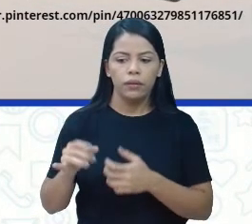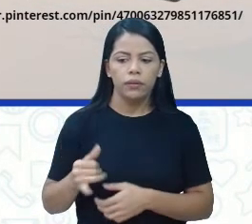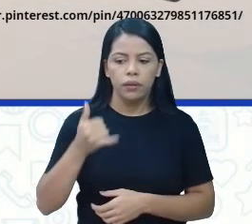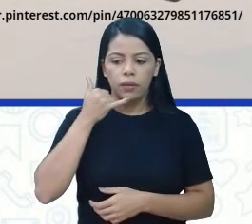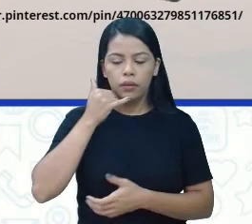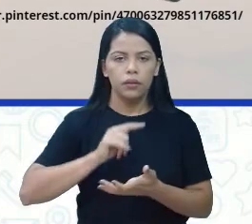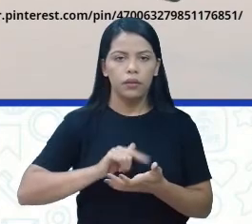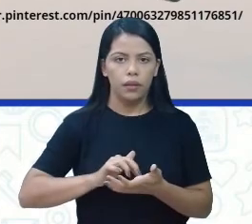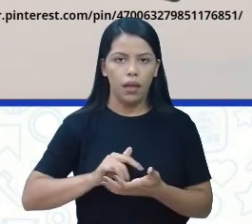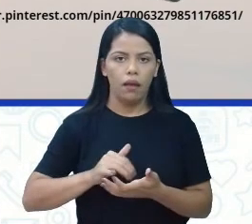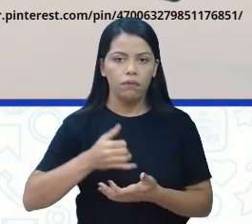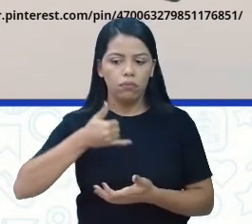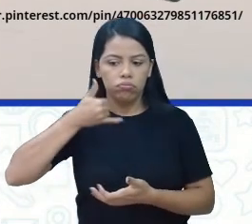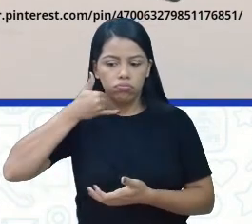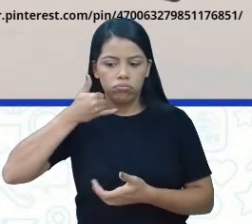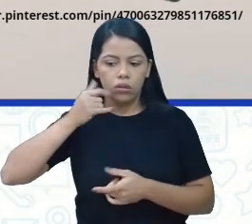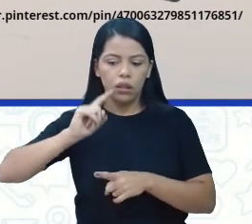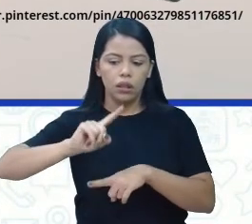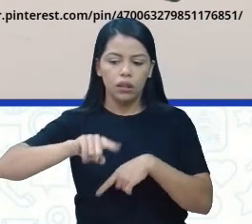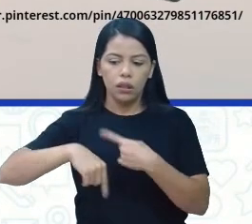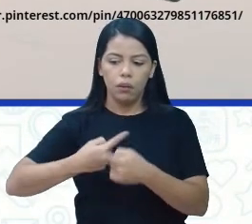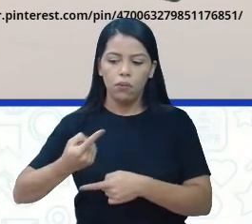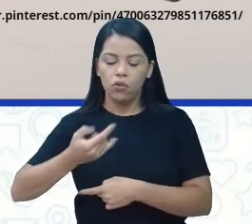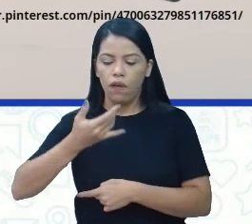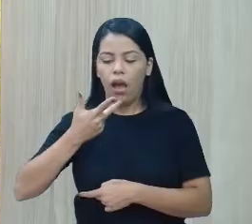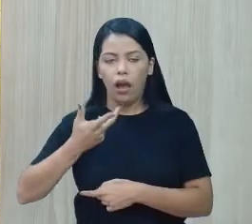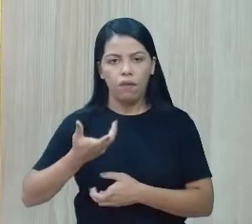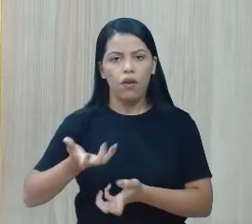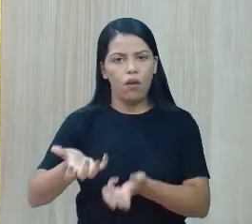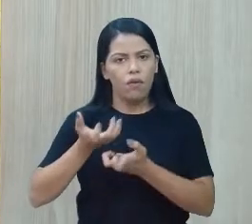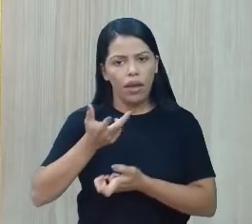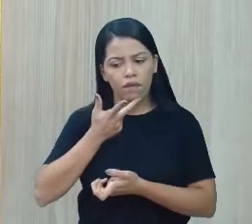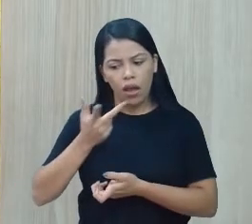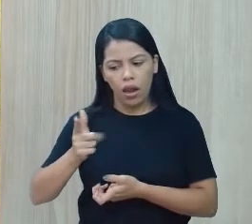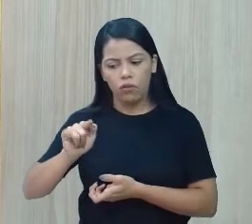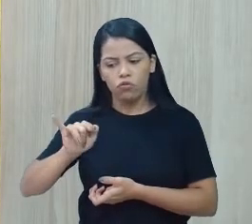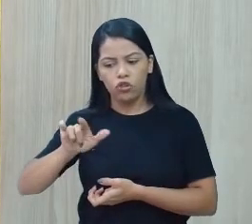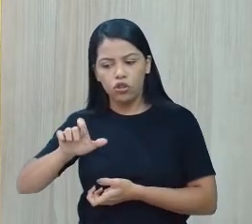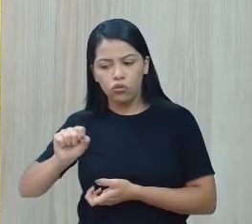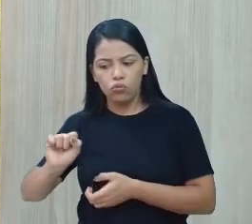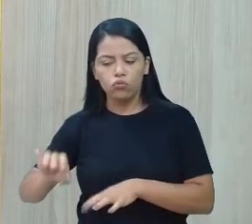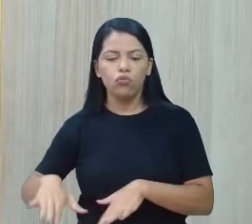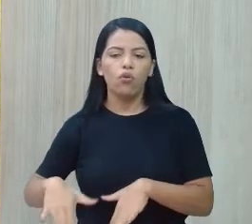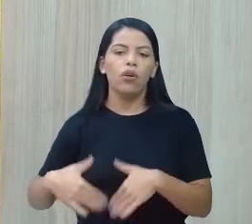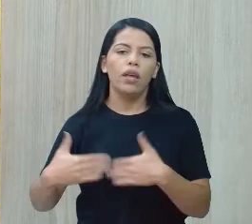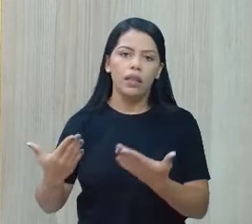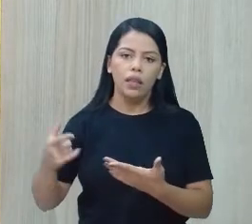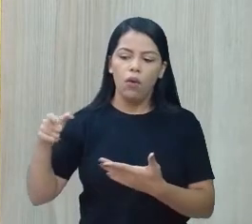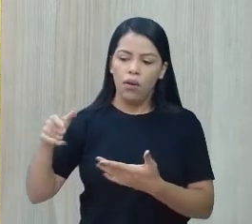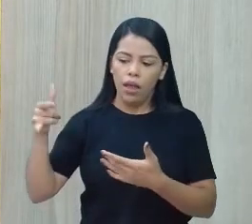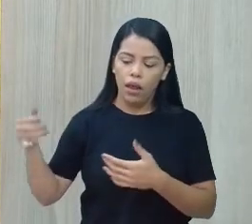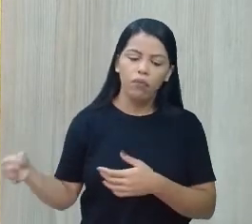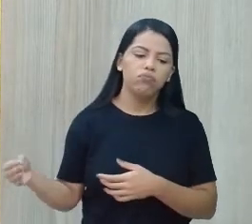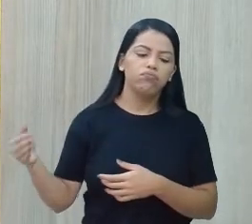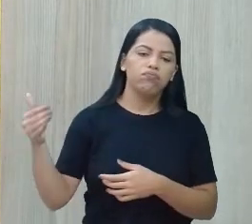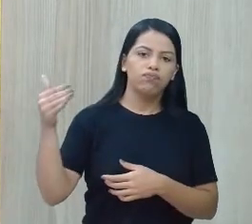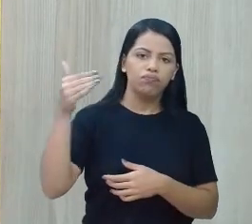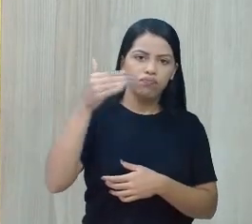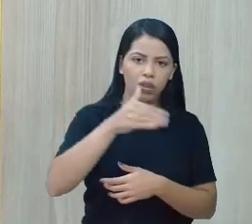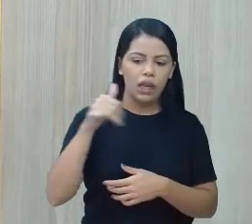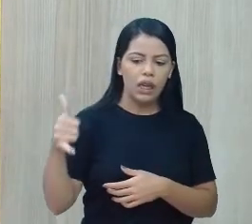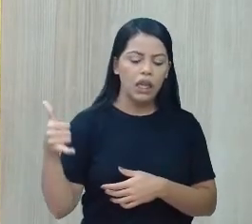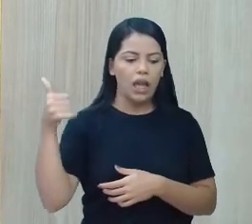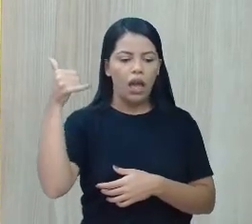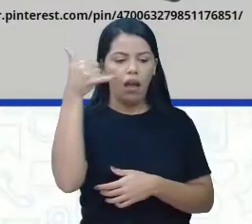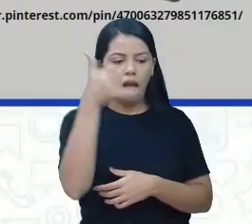ela passava a ligação para a sua casa. Entendeu? Então veja como era o processo de comunicação. Né? Né? Aí você vê 2 celulares aí